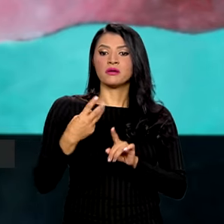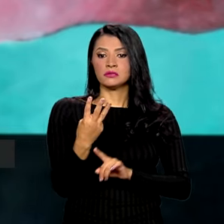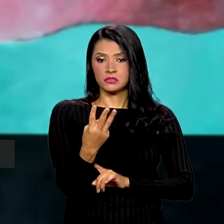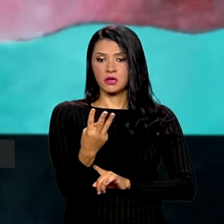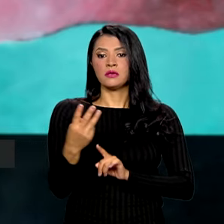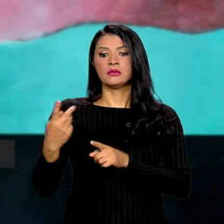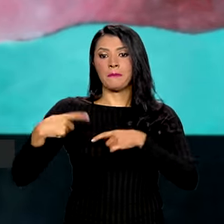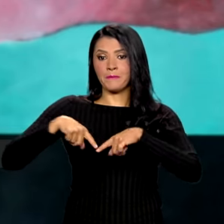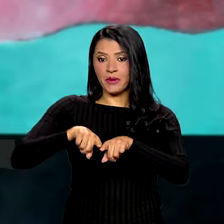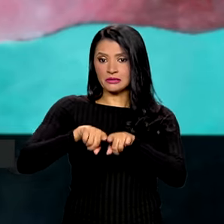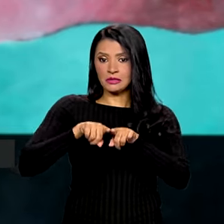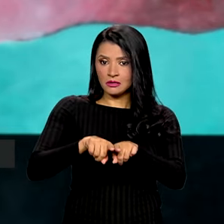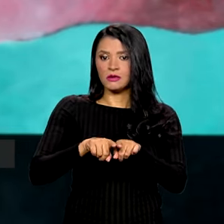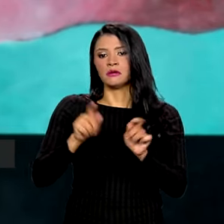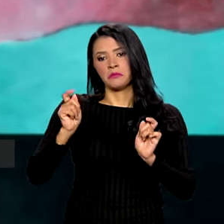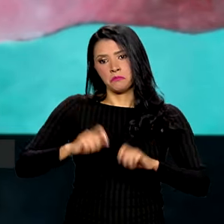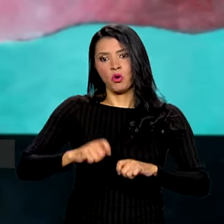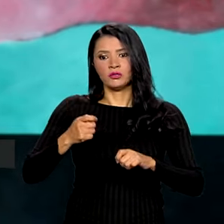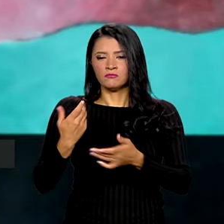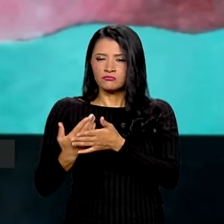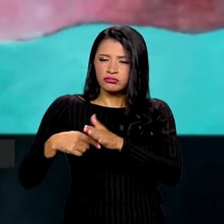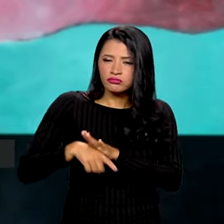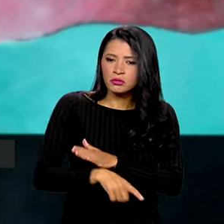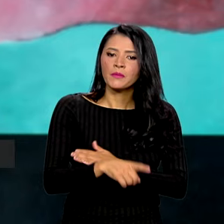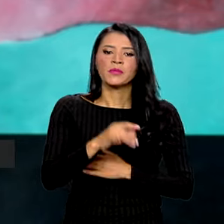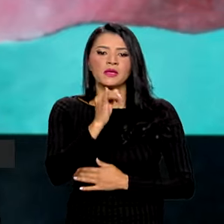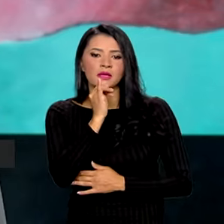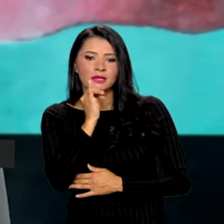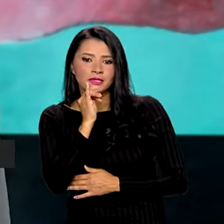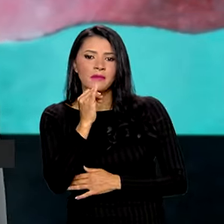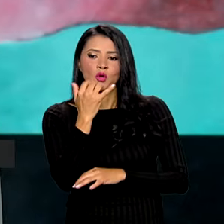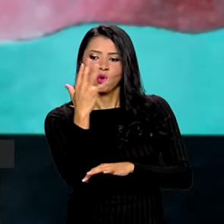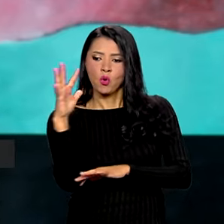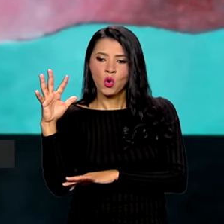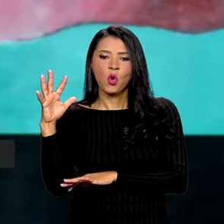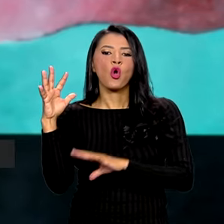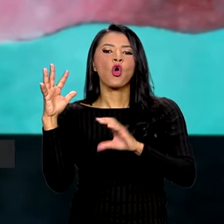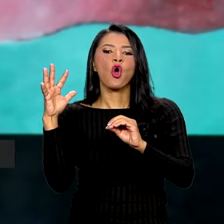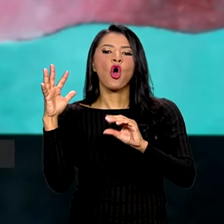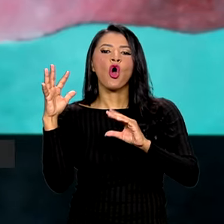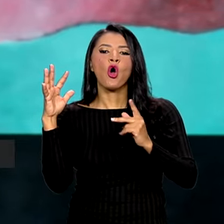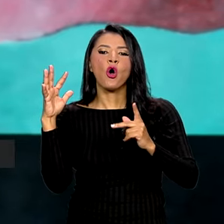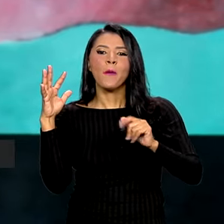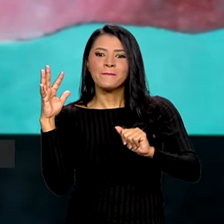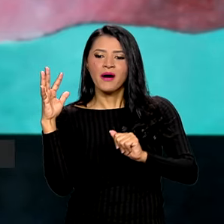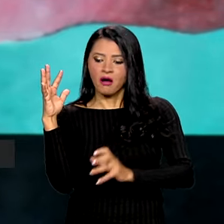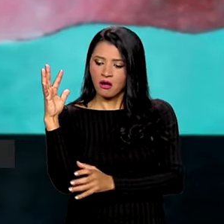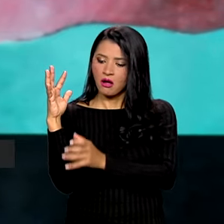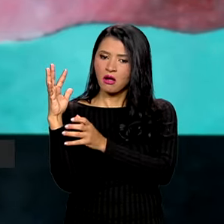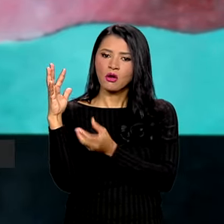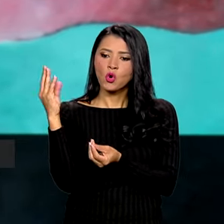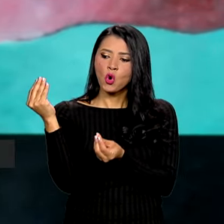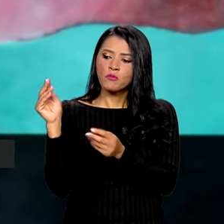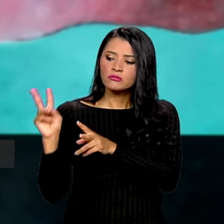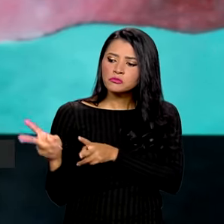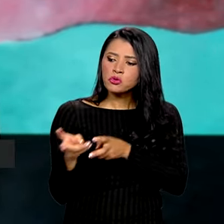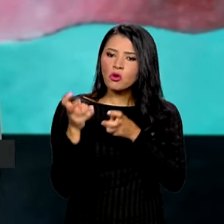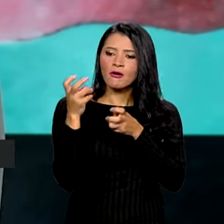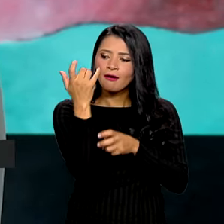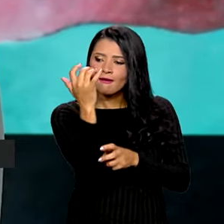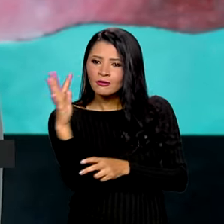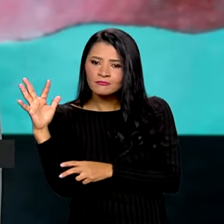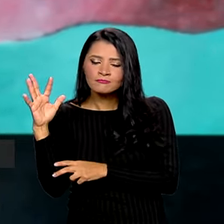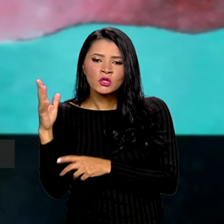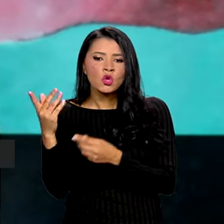mais aprofundado, por exemplo, através das copas das árvores, ou seja, explorar um pouco